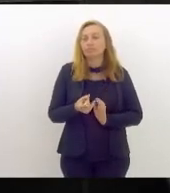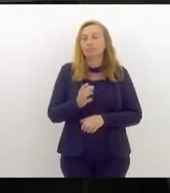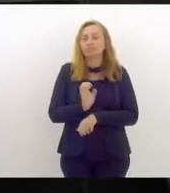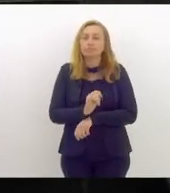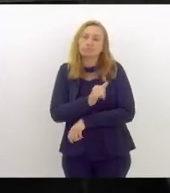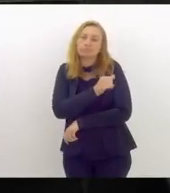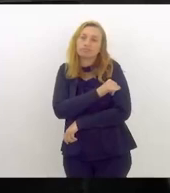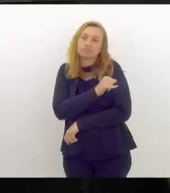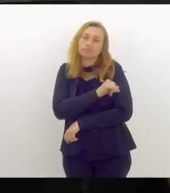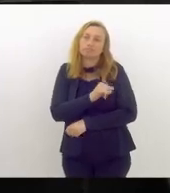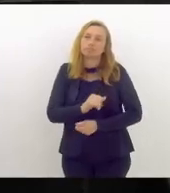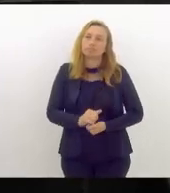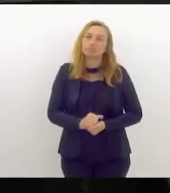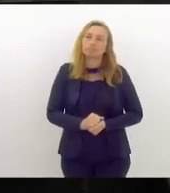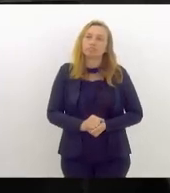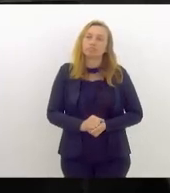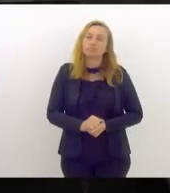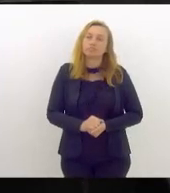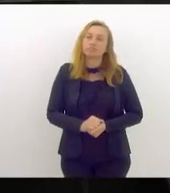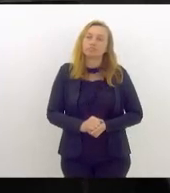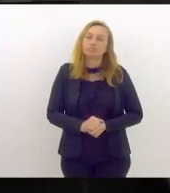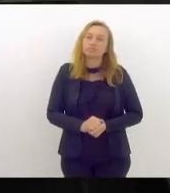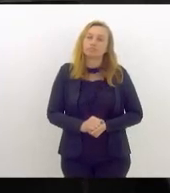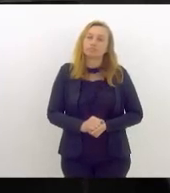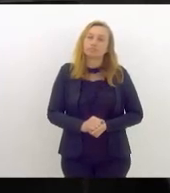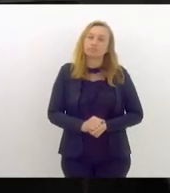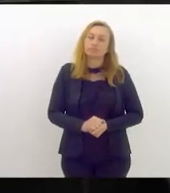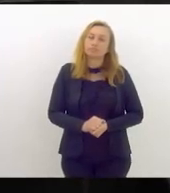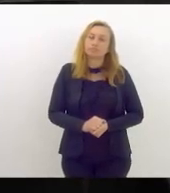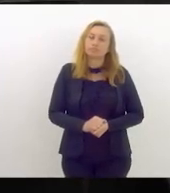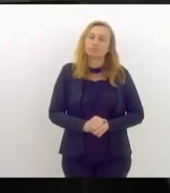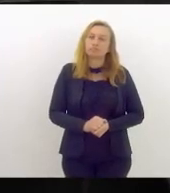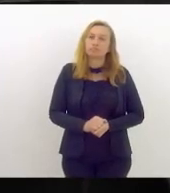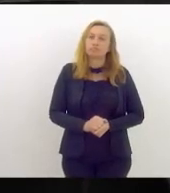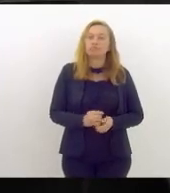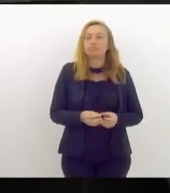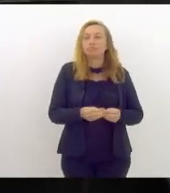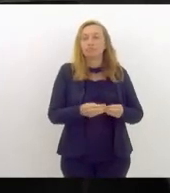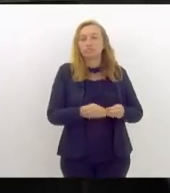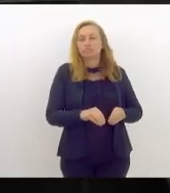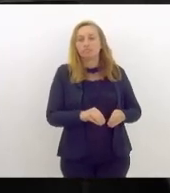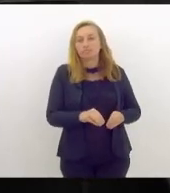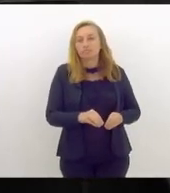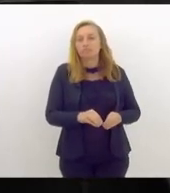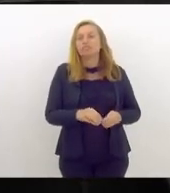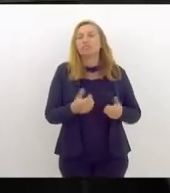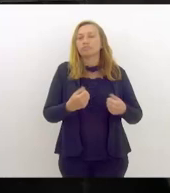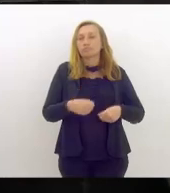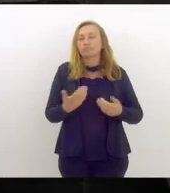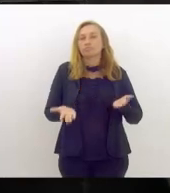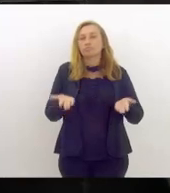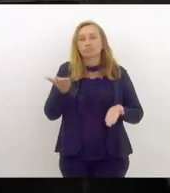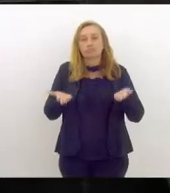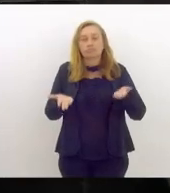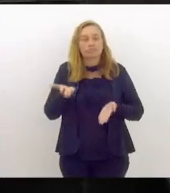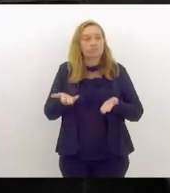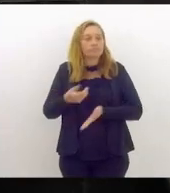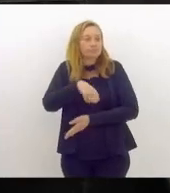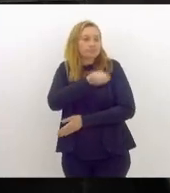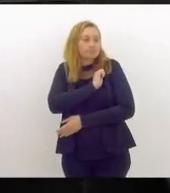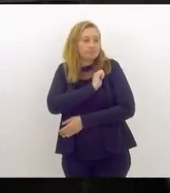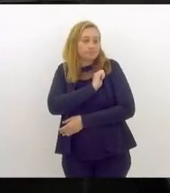Janeiro ser posta no trilho, nos trilhos que caiba, sim, o equilíbrio fiscal, que